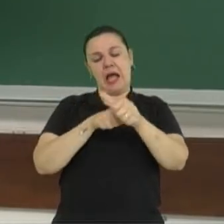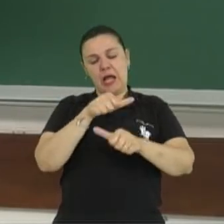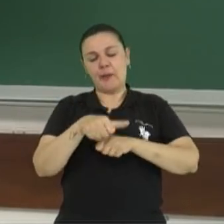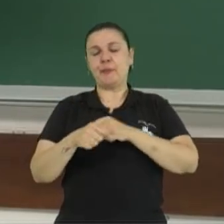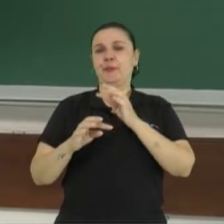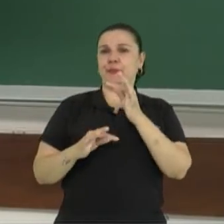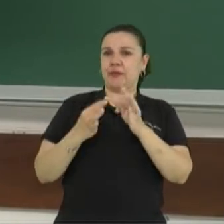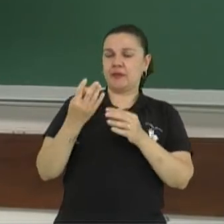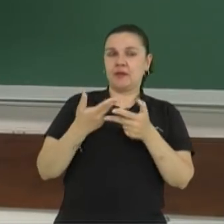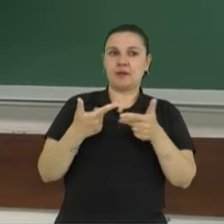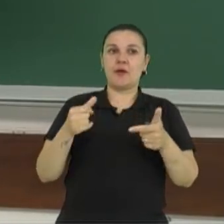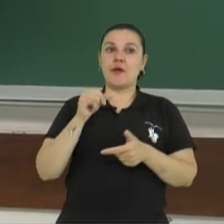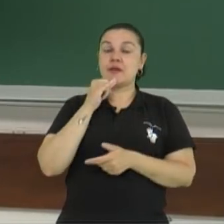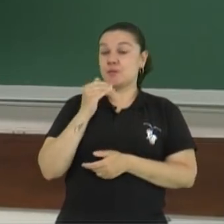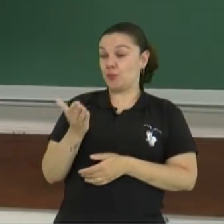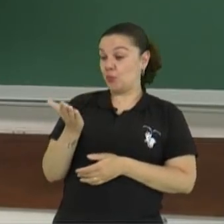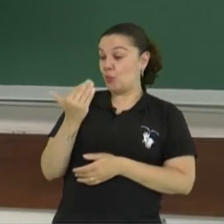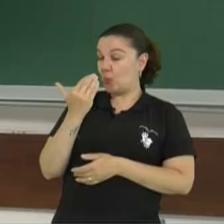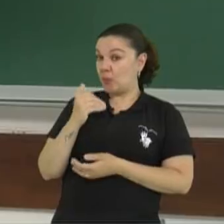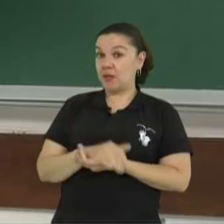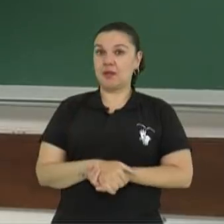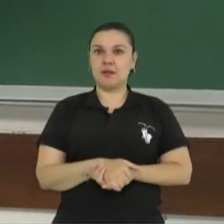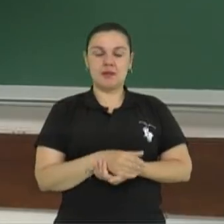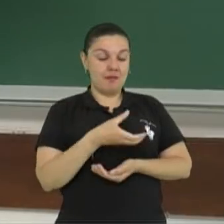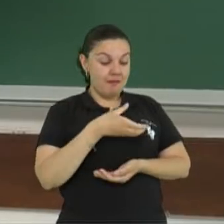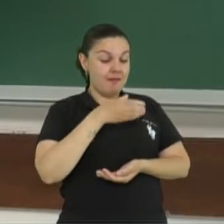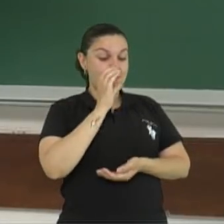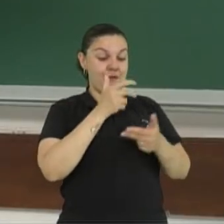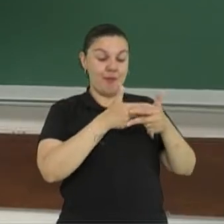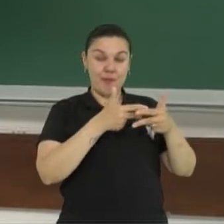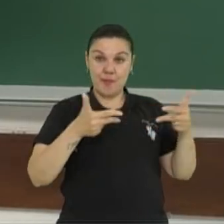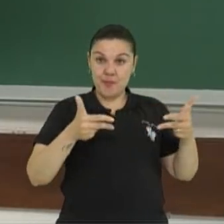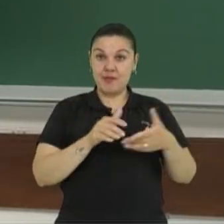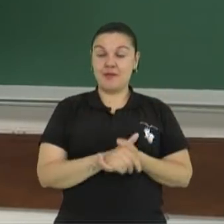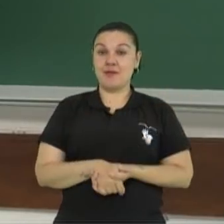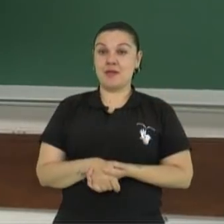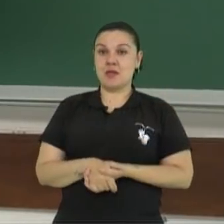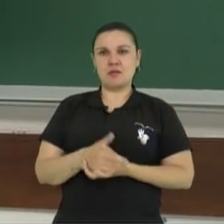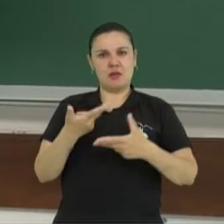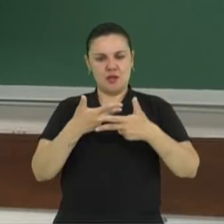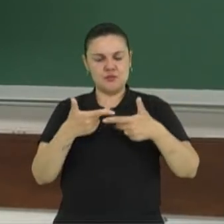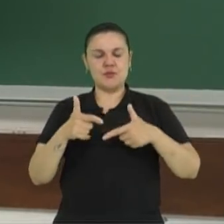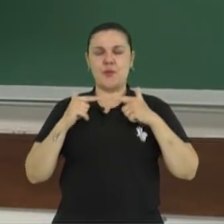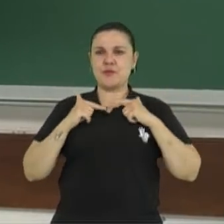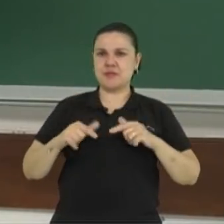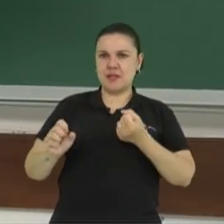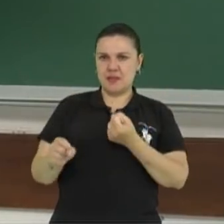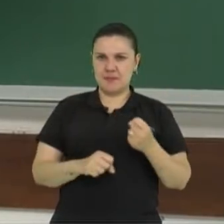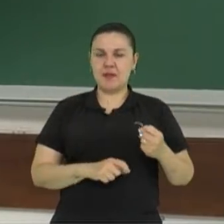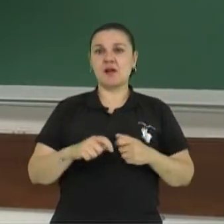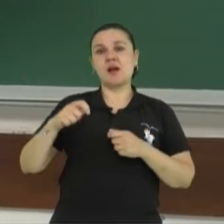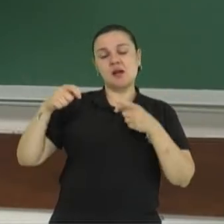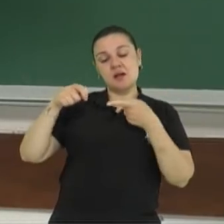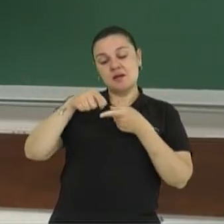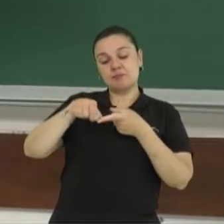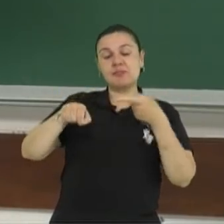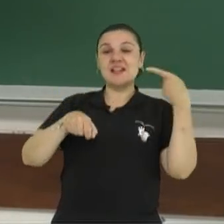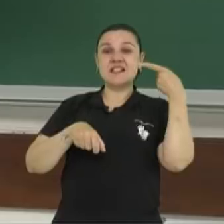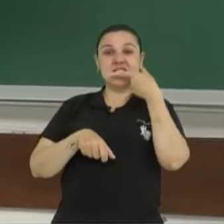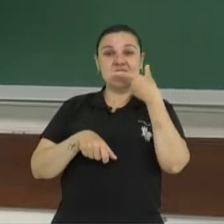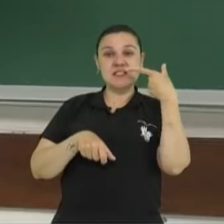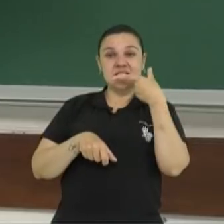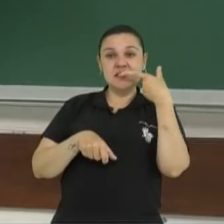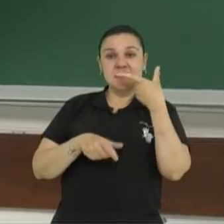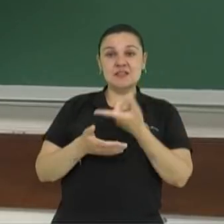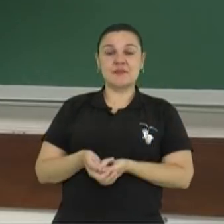Então, a comida, as bebidas, os produtos de limpeza, o creme dental que eu uso todas